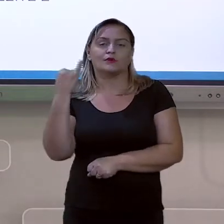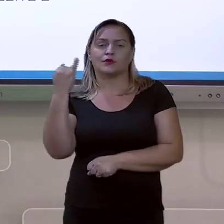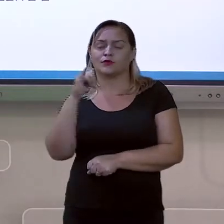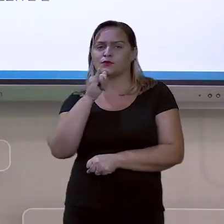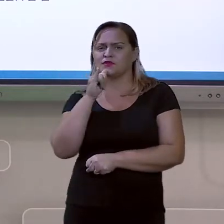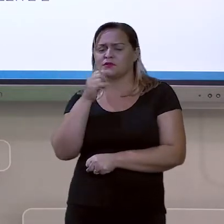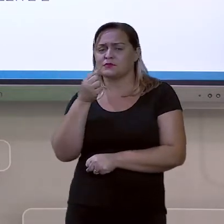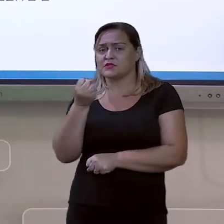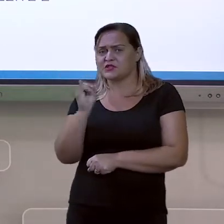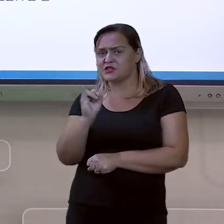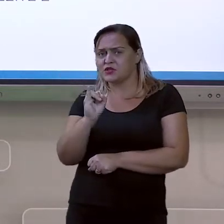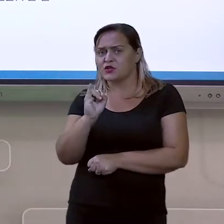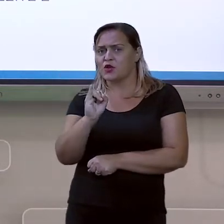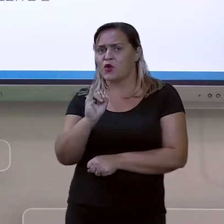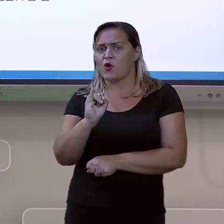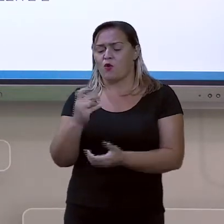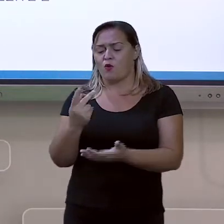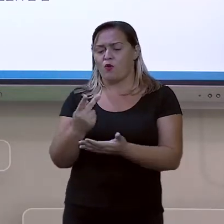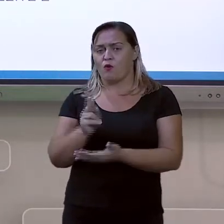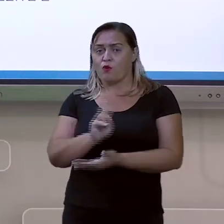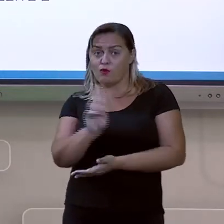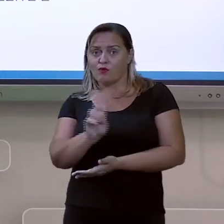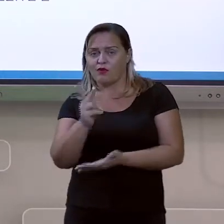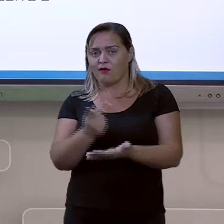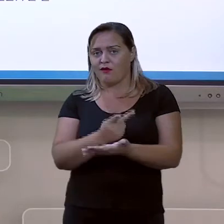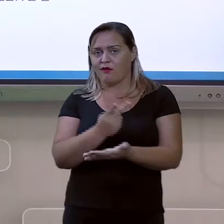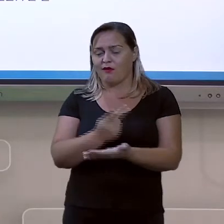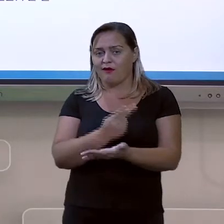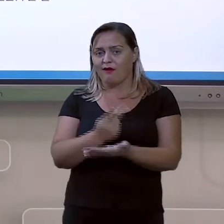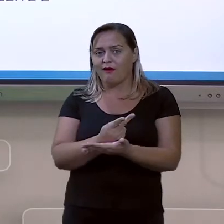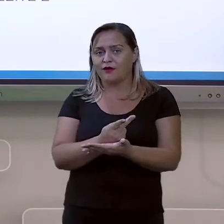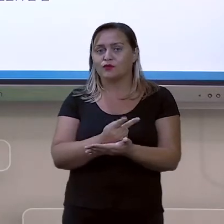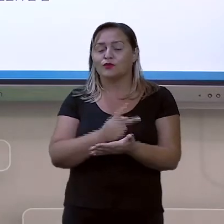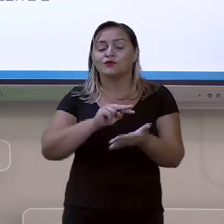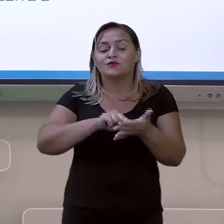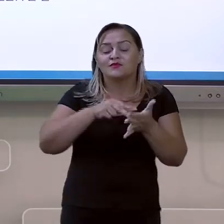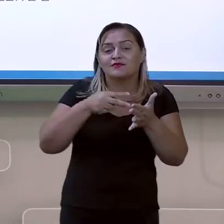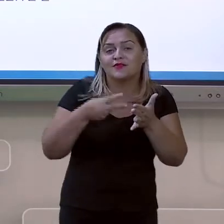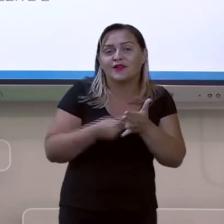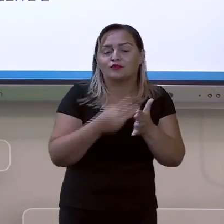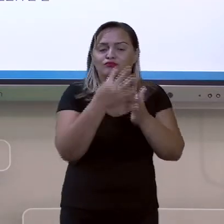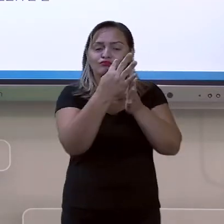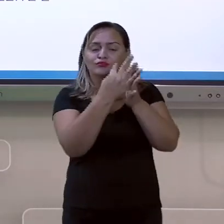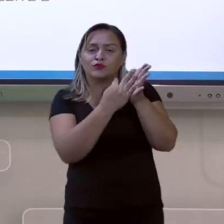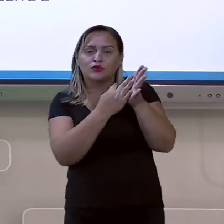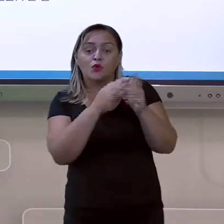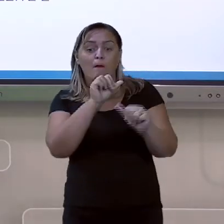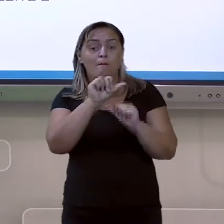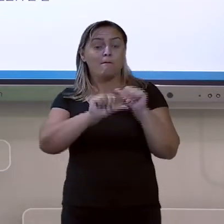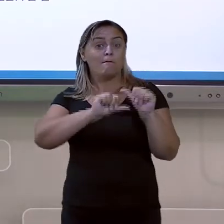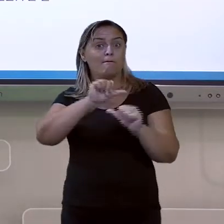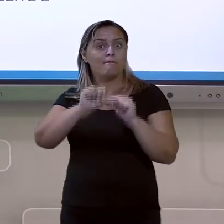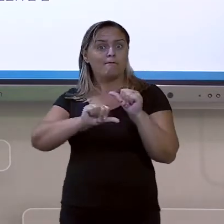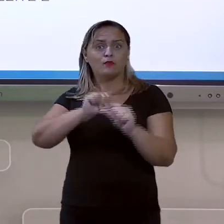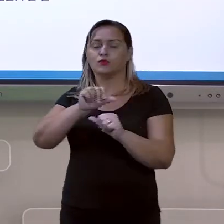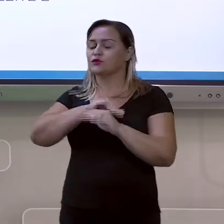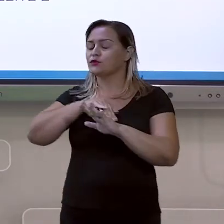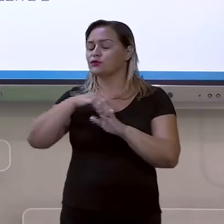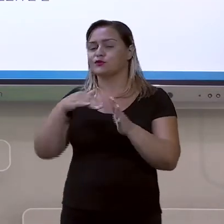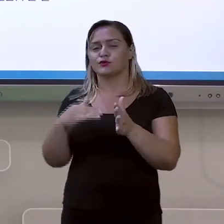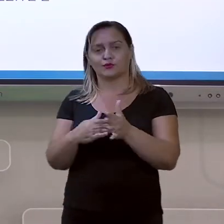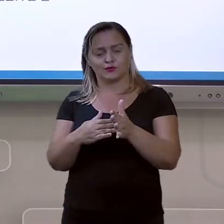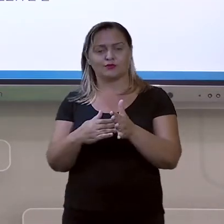utilizada ou utilizada de modo errado. Então, se eu não utilizar